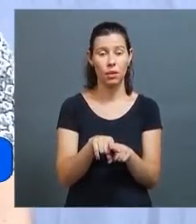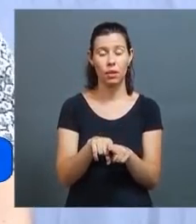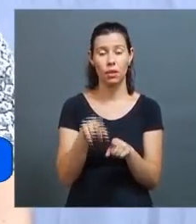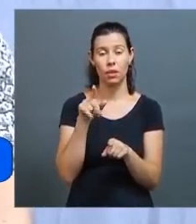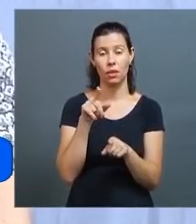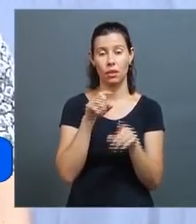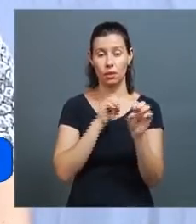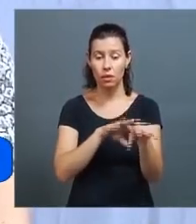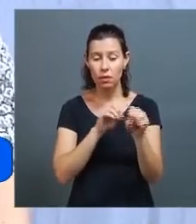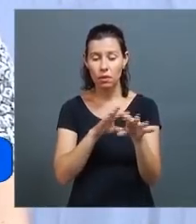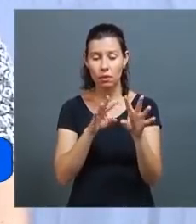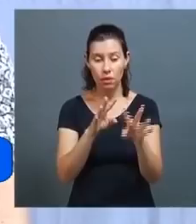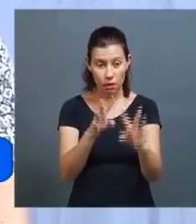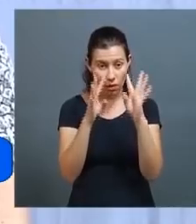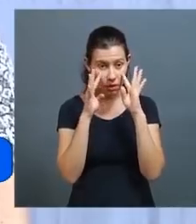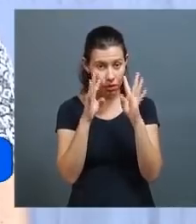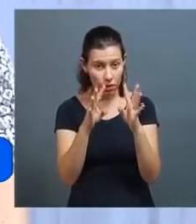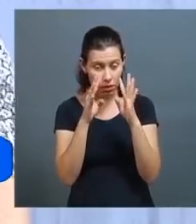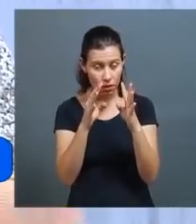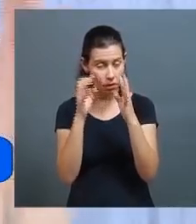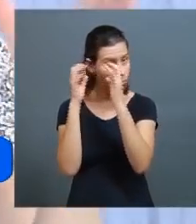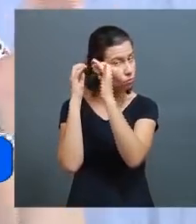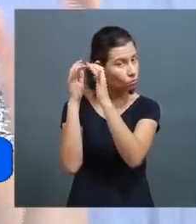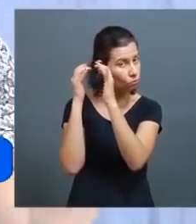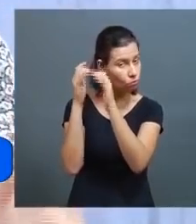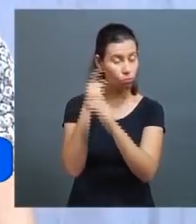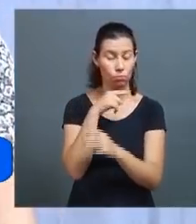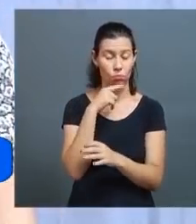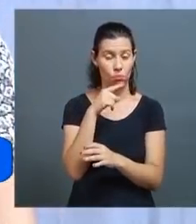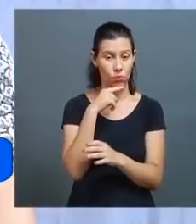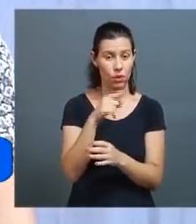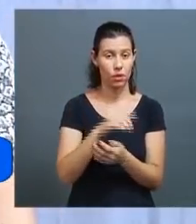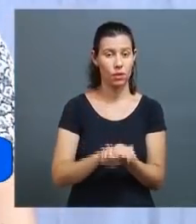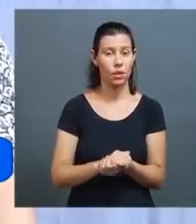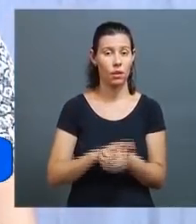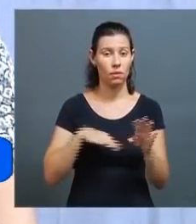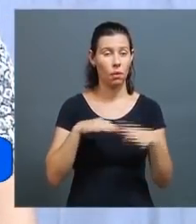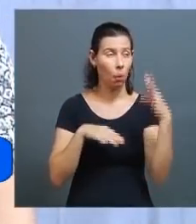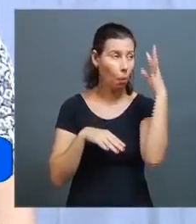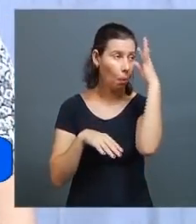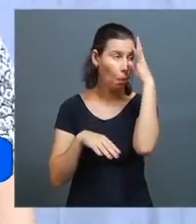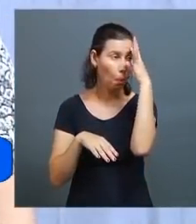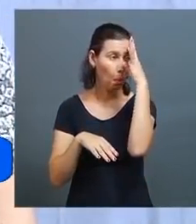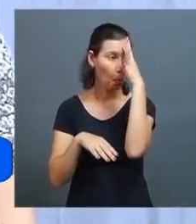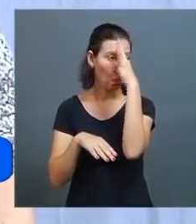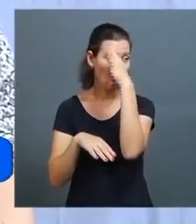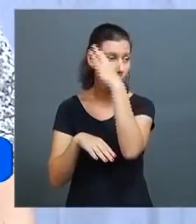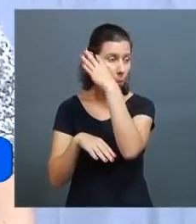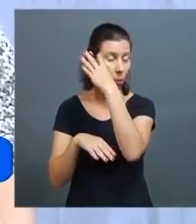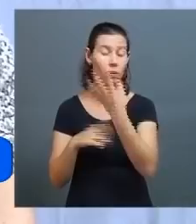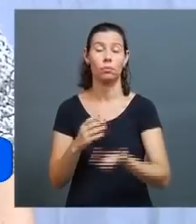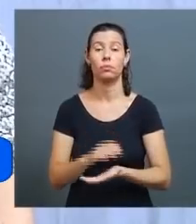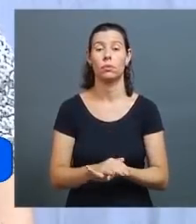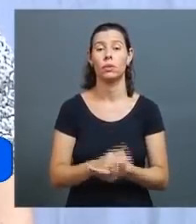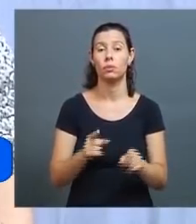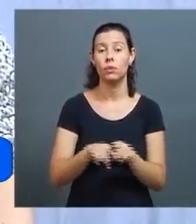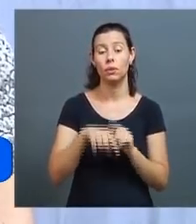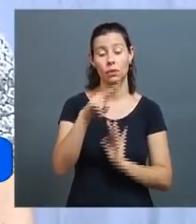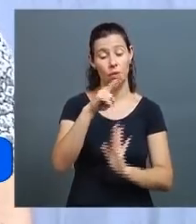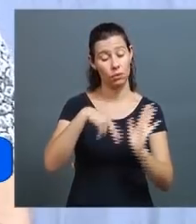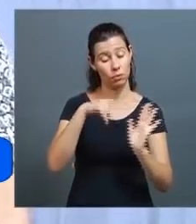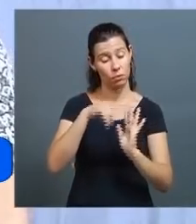tão permanente durante as explicações, então ela voa um pouquinho, né, durante a explicação, durante a própria